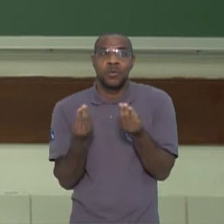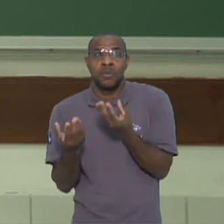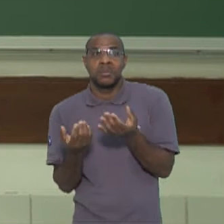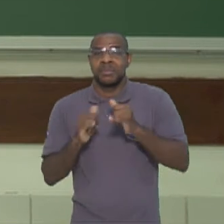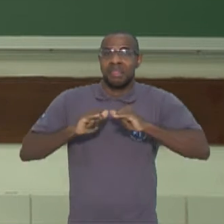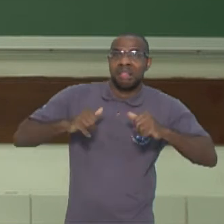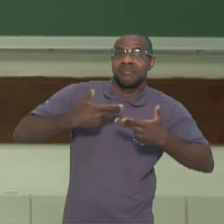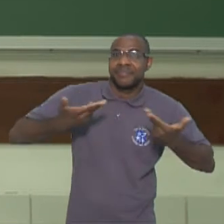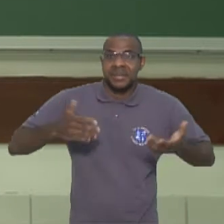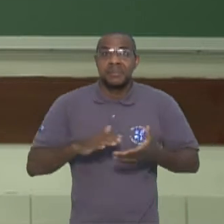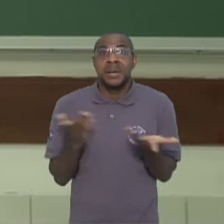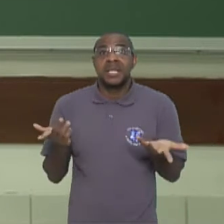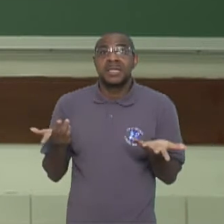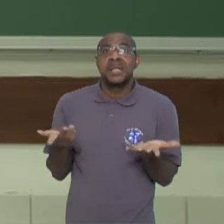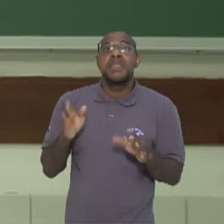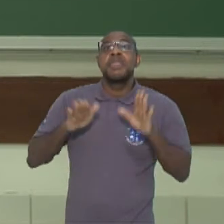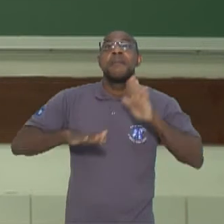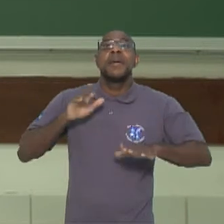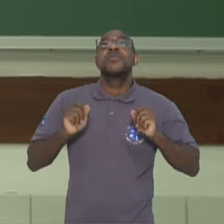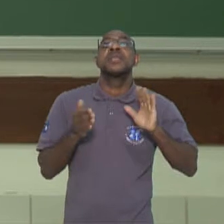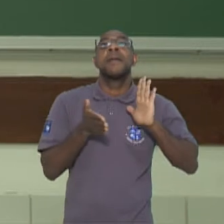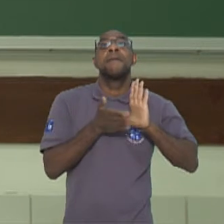ele permite que